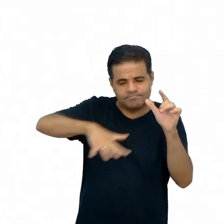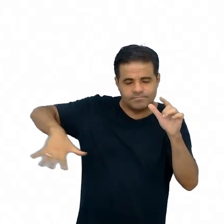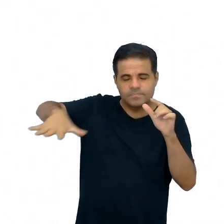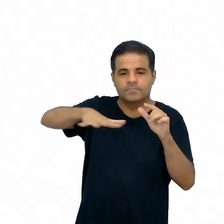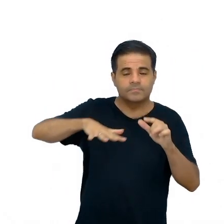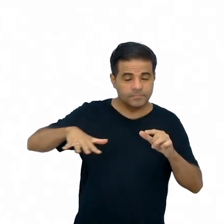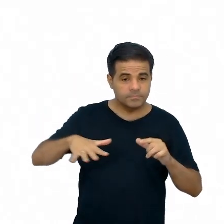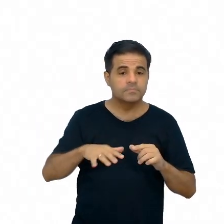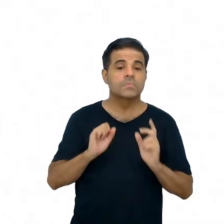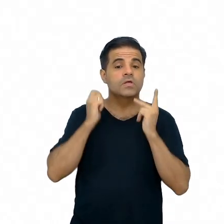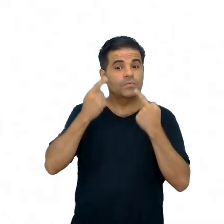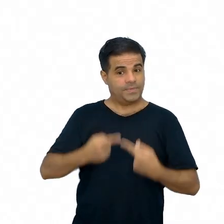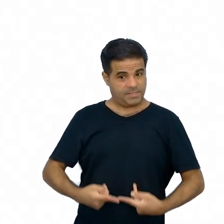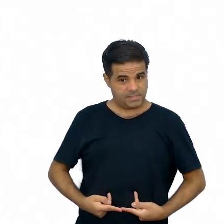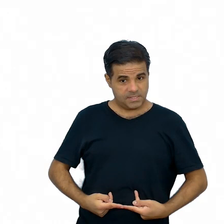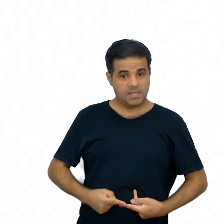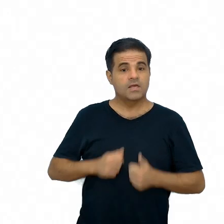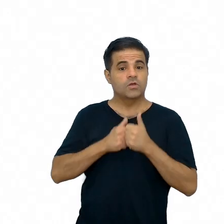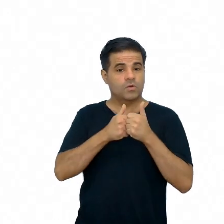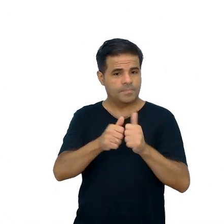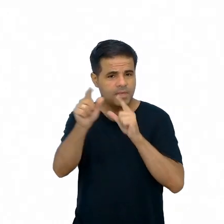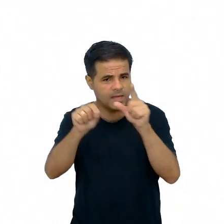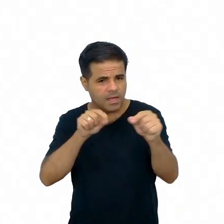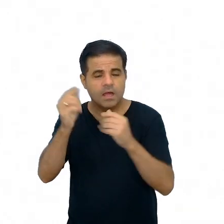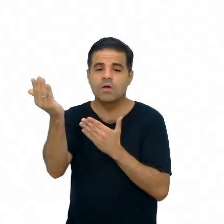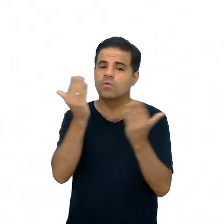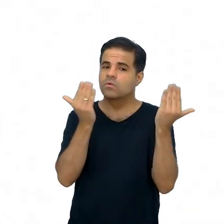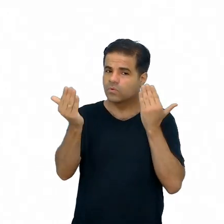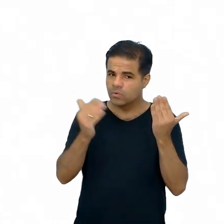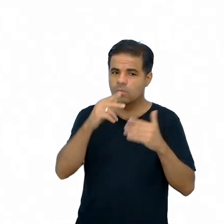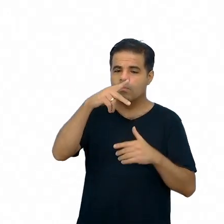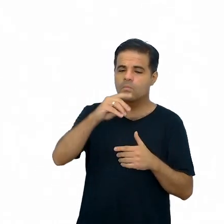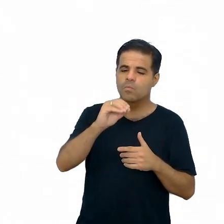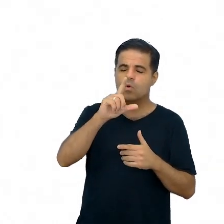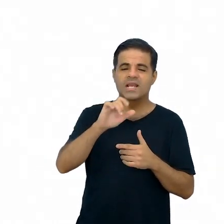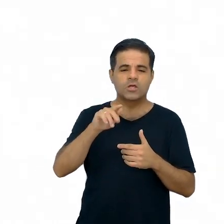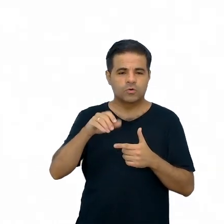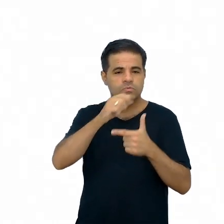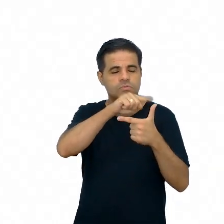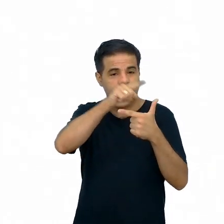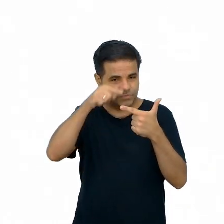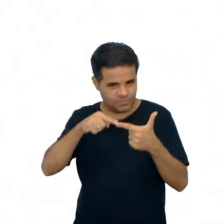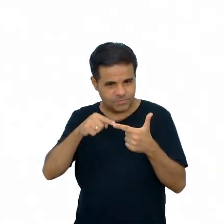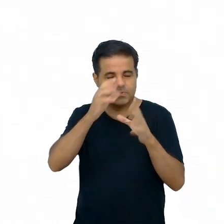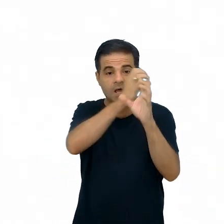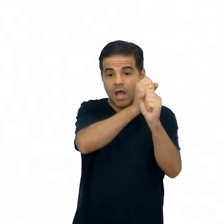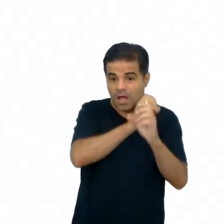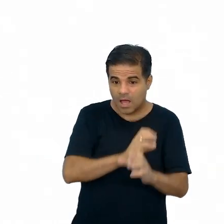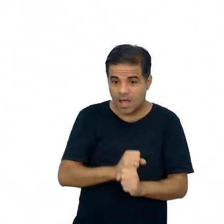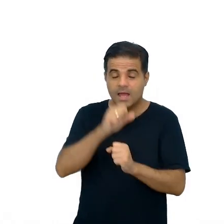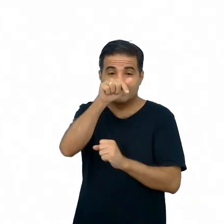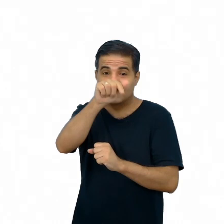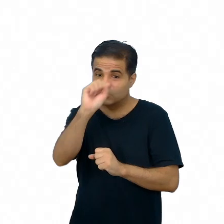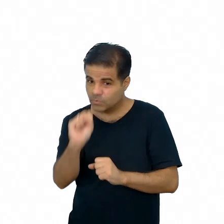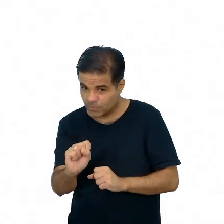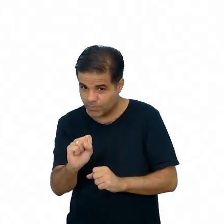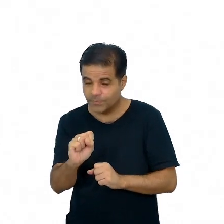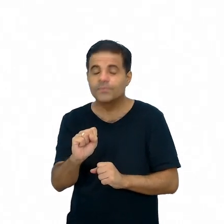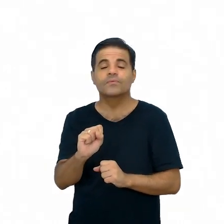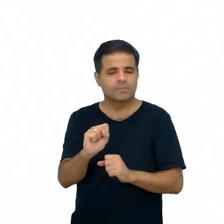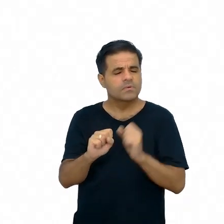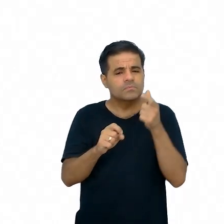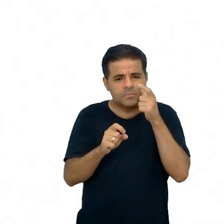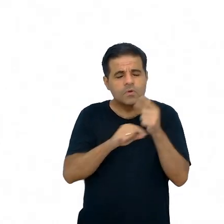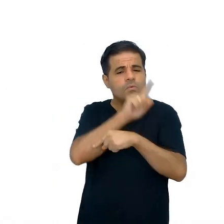espaciais, reconhecer e numerar e comparar os polígonos. Na aula 7 e 8, brincando com polígonos,